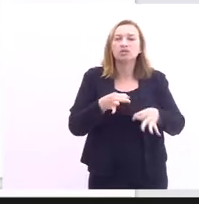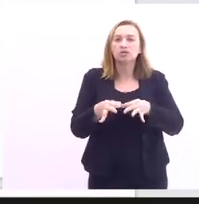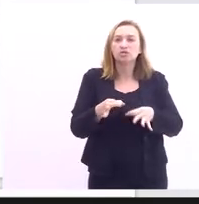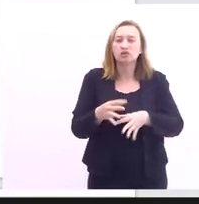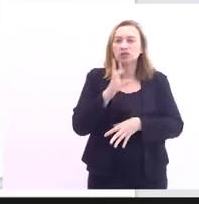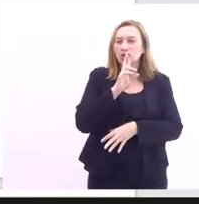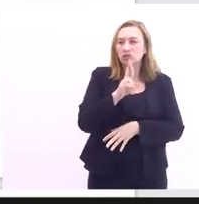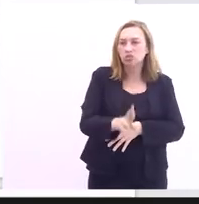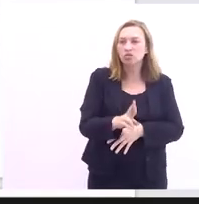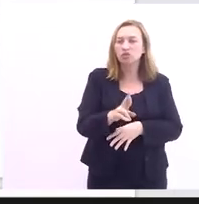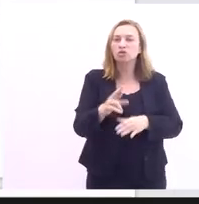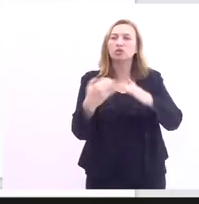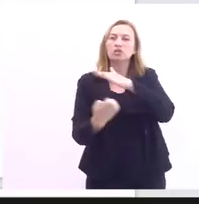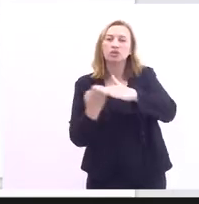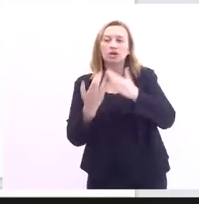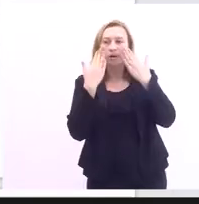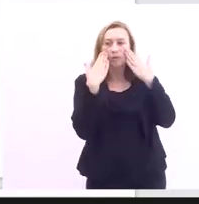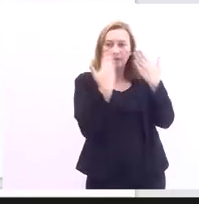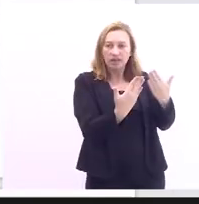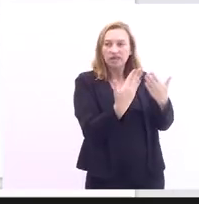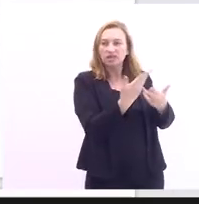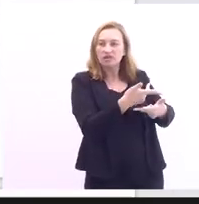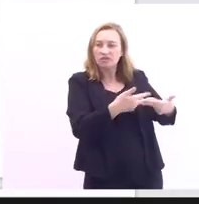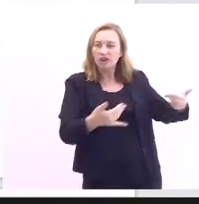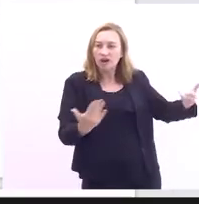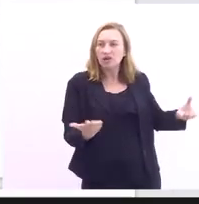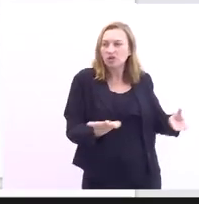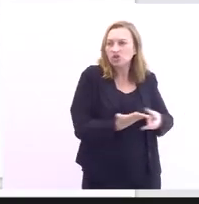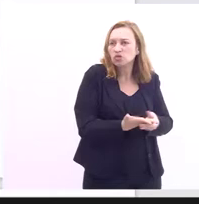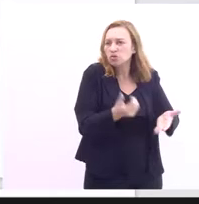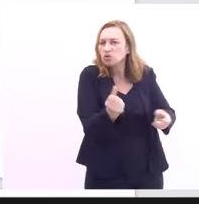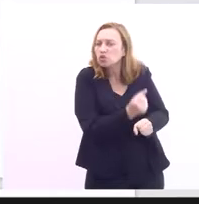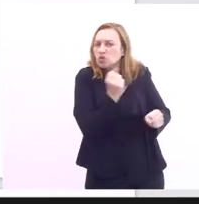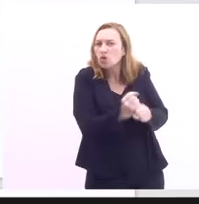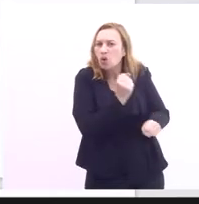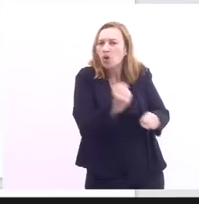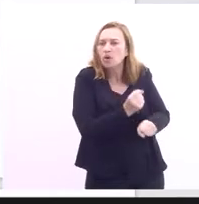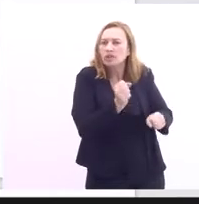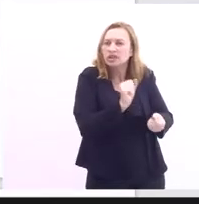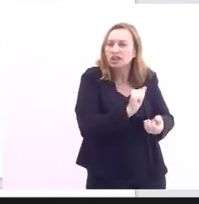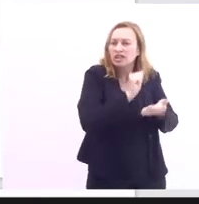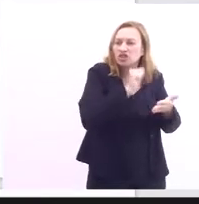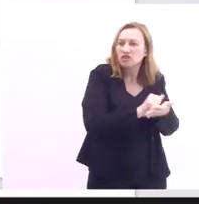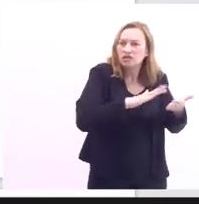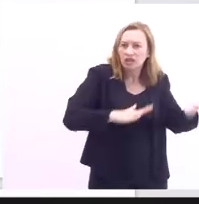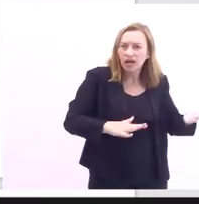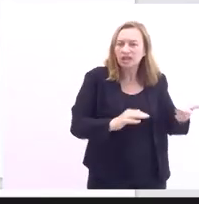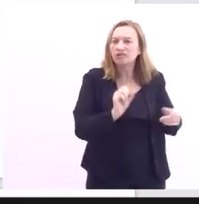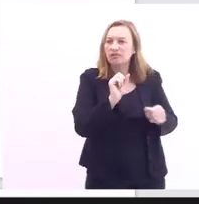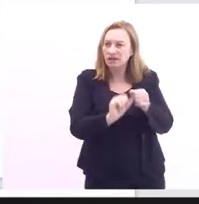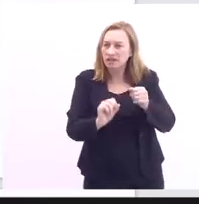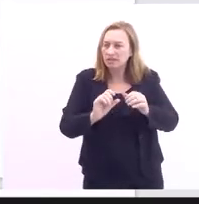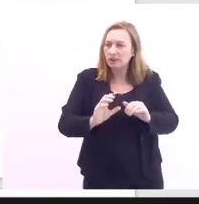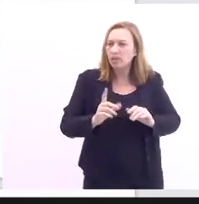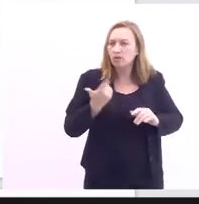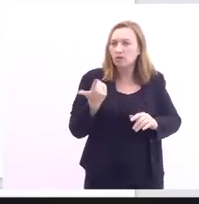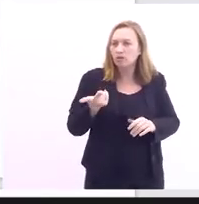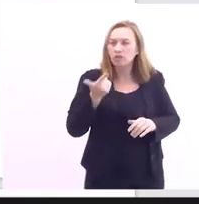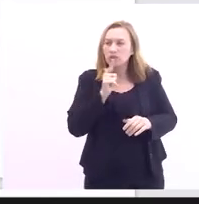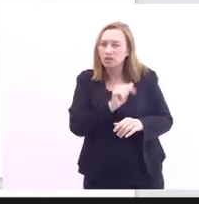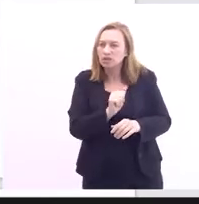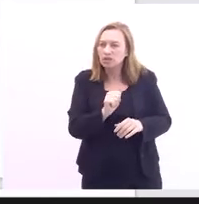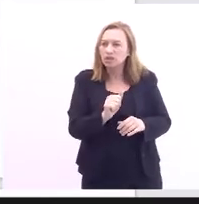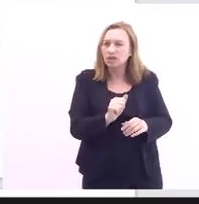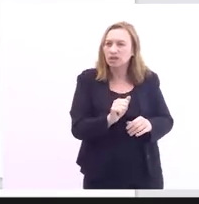com as empresas, onde ela apresenta lá um rol de ações, de obras, de atividades que ela vai fazer para tentar recuperar aquele